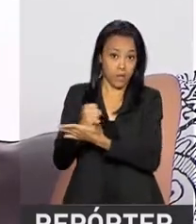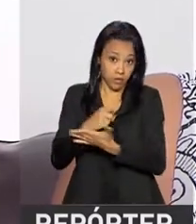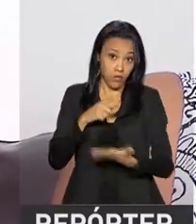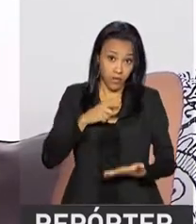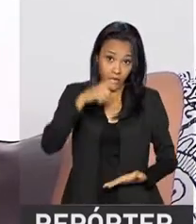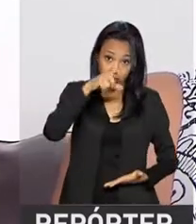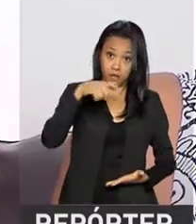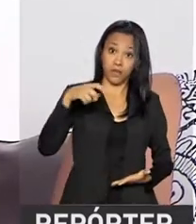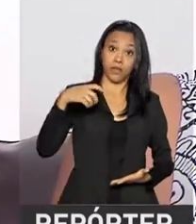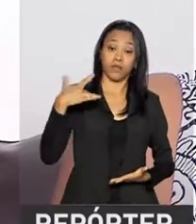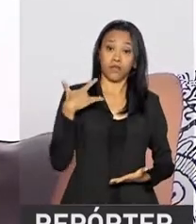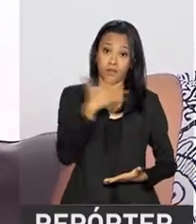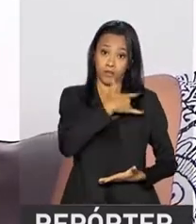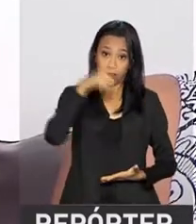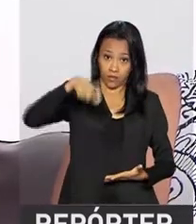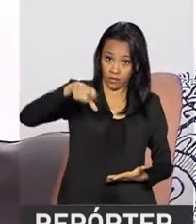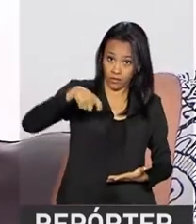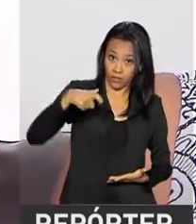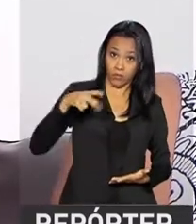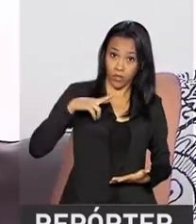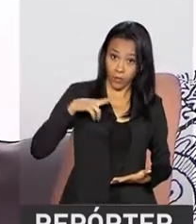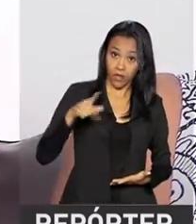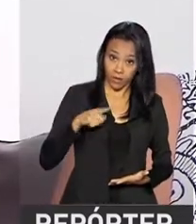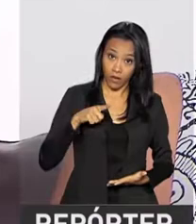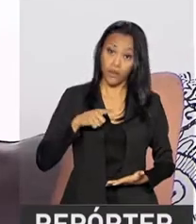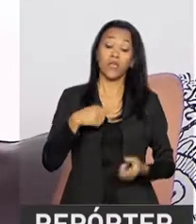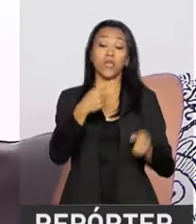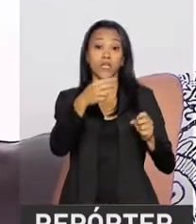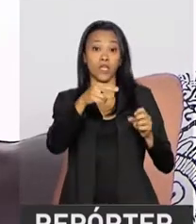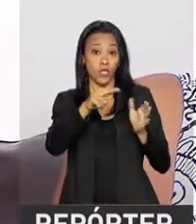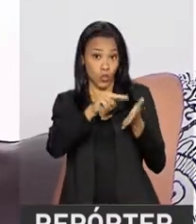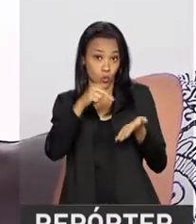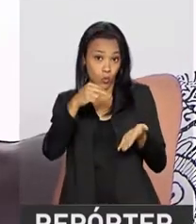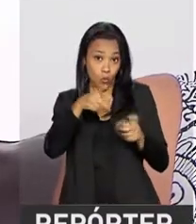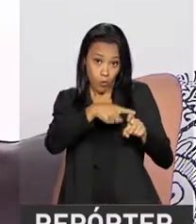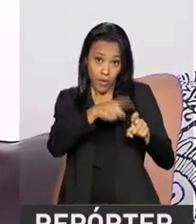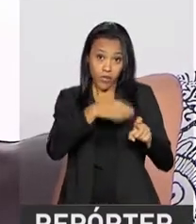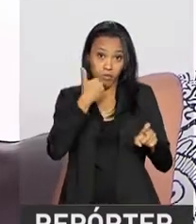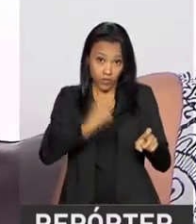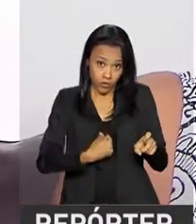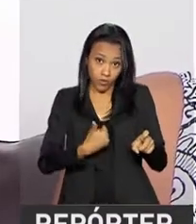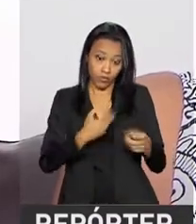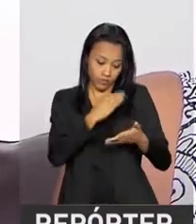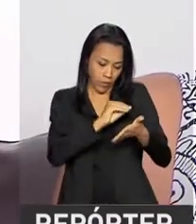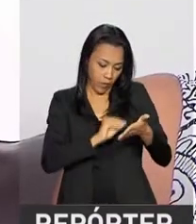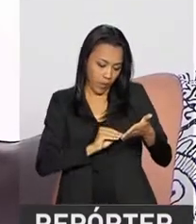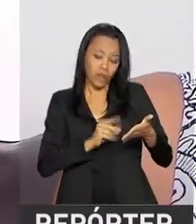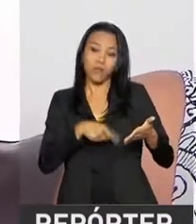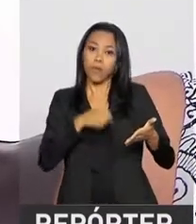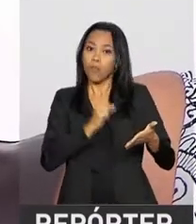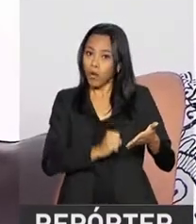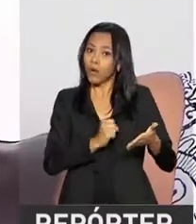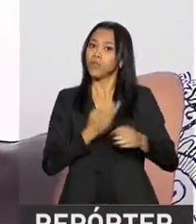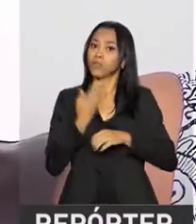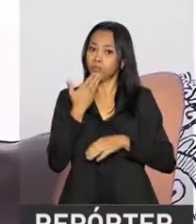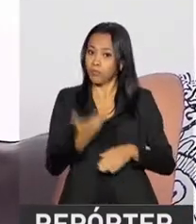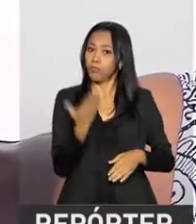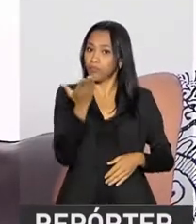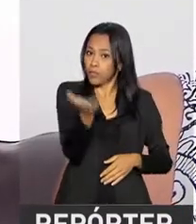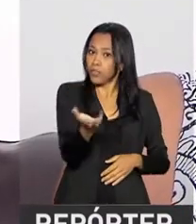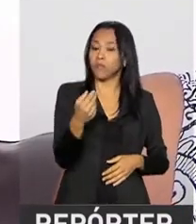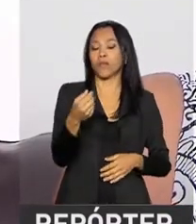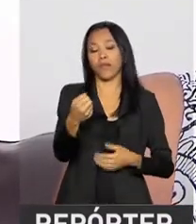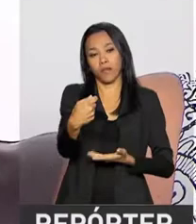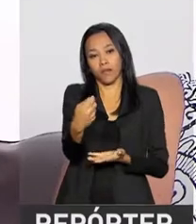e é portador de esclerose múltipla e seu médico fez a solicitação para você usar a natureza do mab você pode solicitar para o plano de saúde para que ele